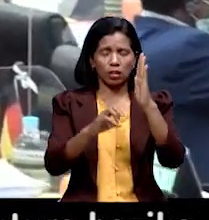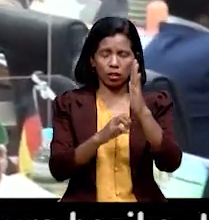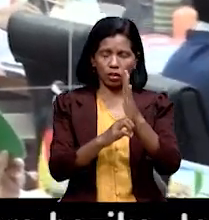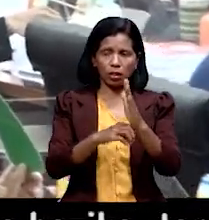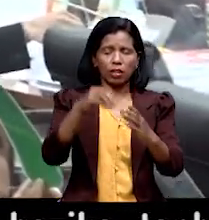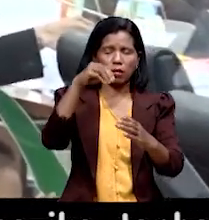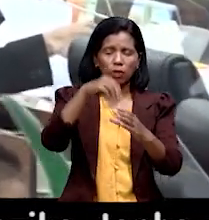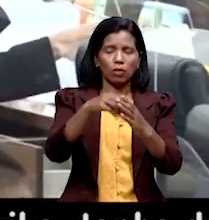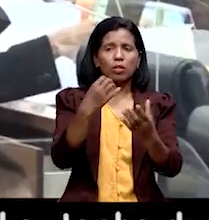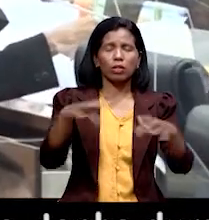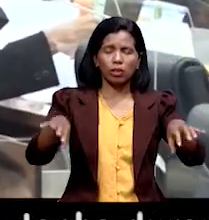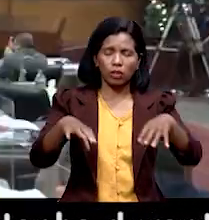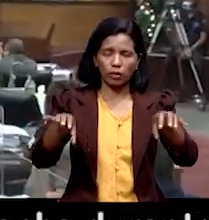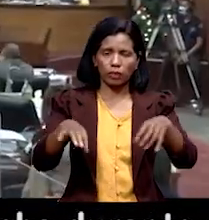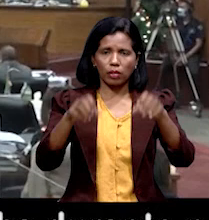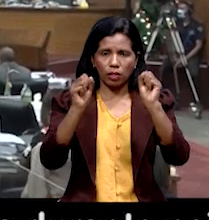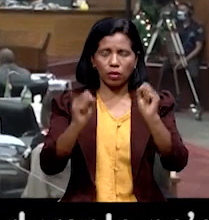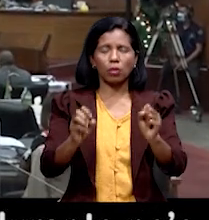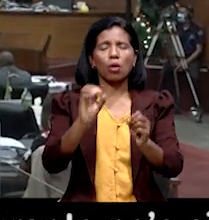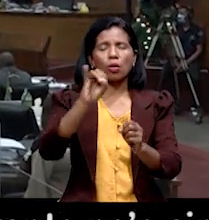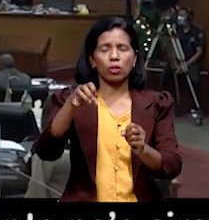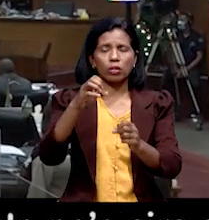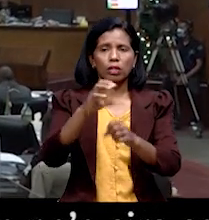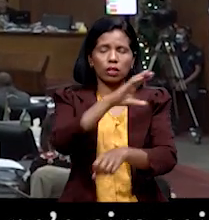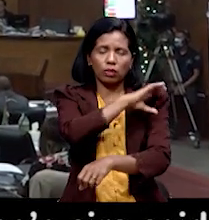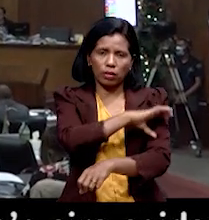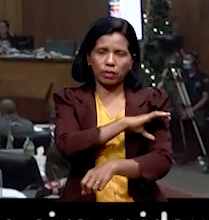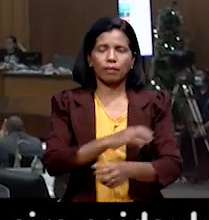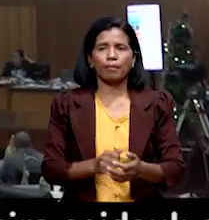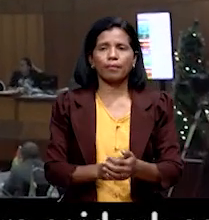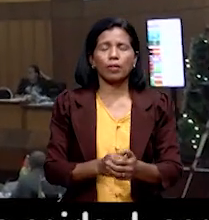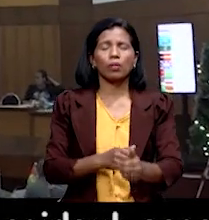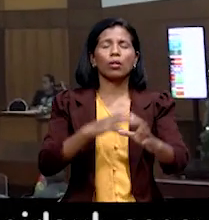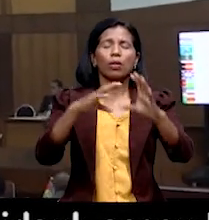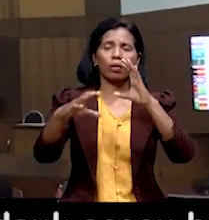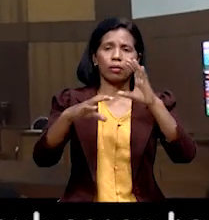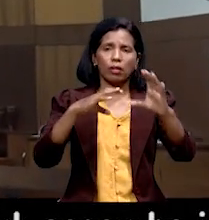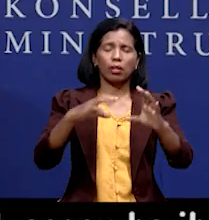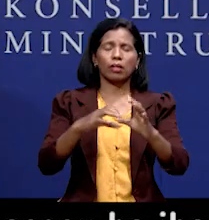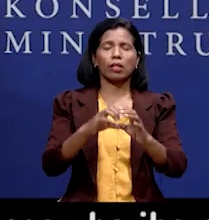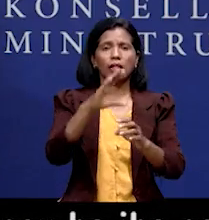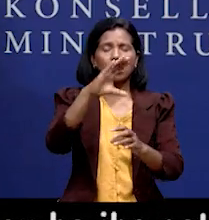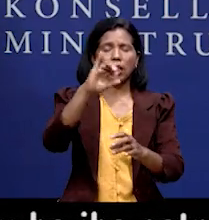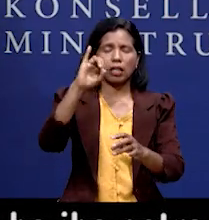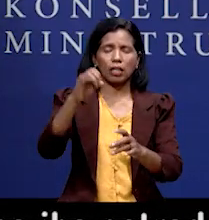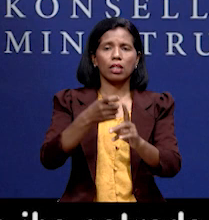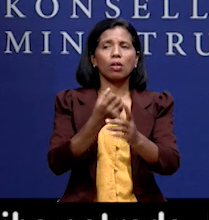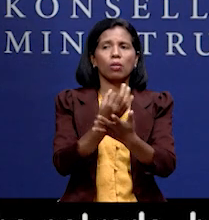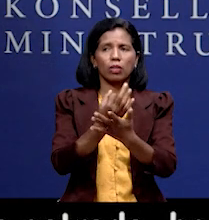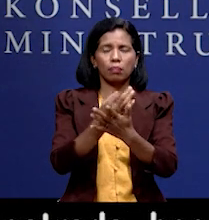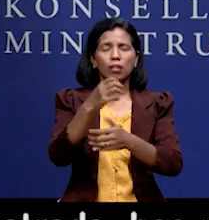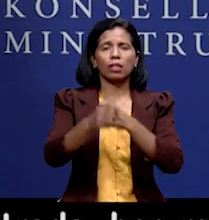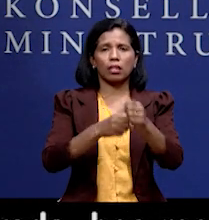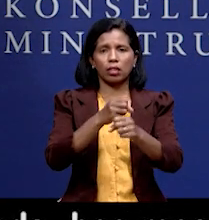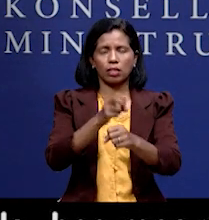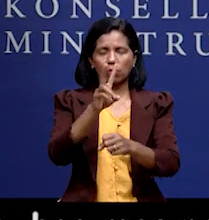nos serviços autônomos no orçamento de segurança social. Ter comunicado imprensa, Rússia e Governo, Orçamento Tinan Rihun Rua, Rua Nulo